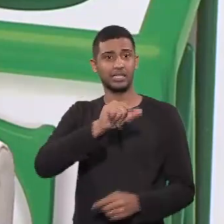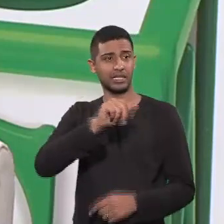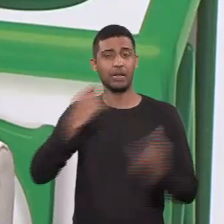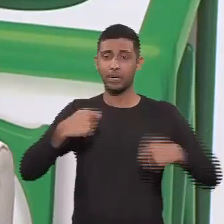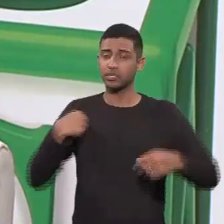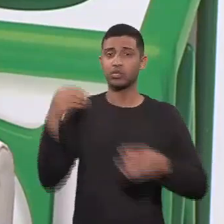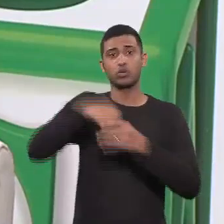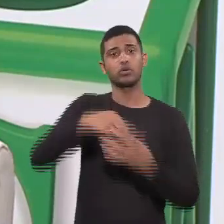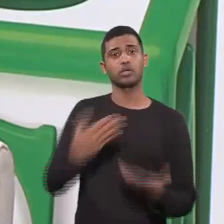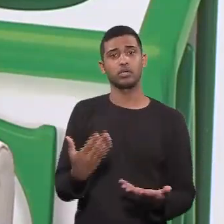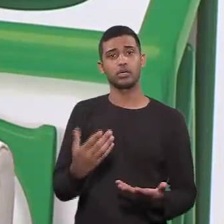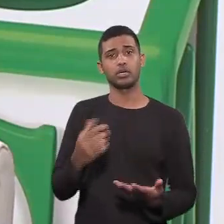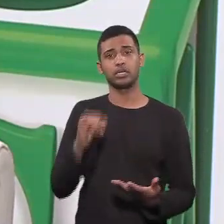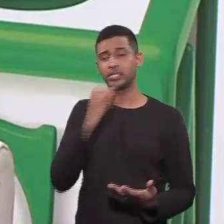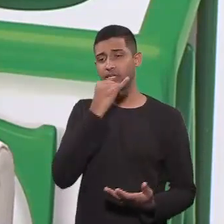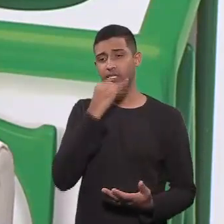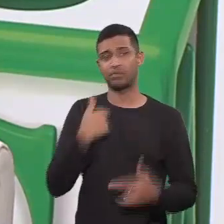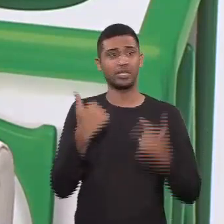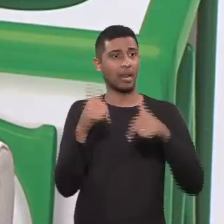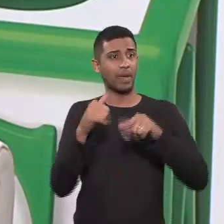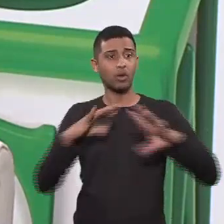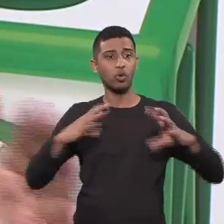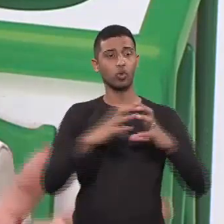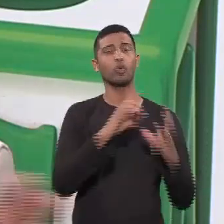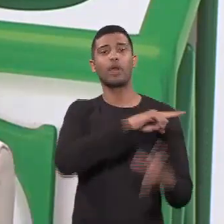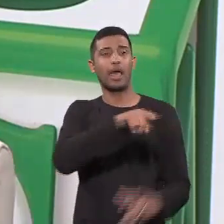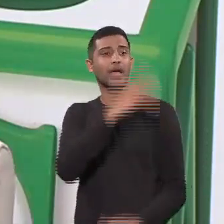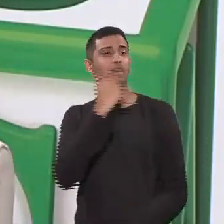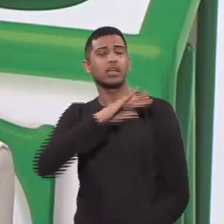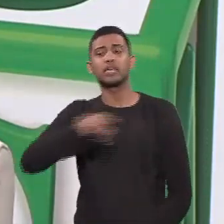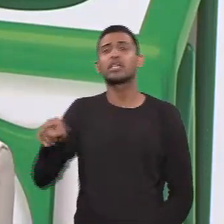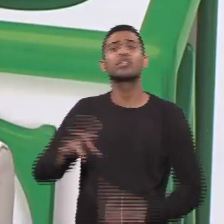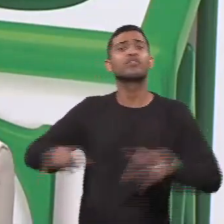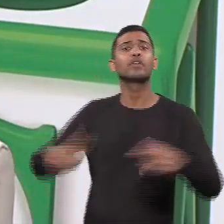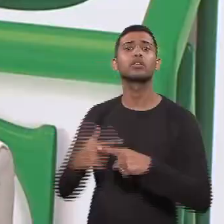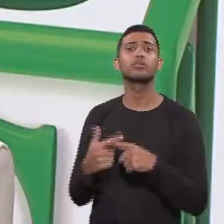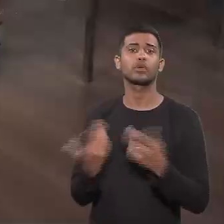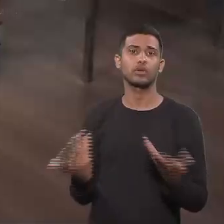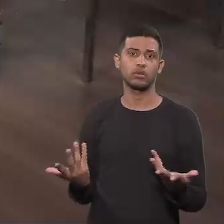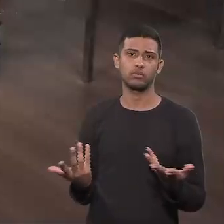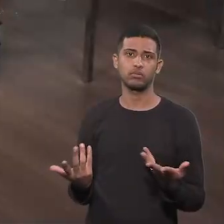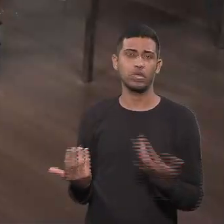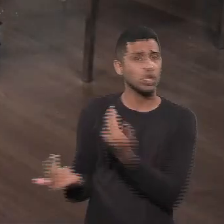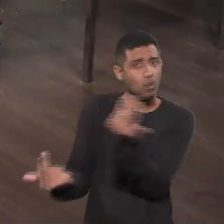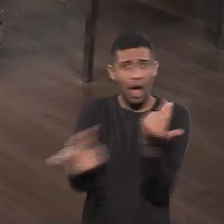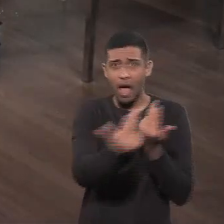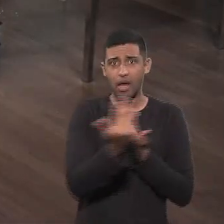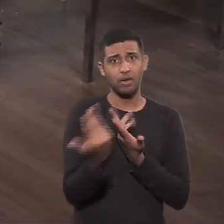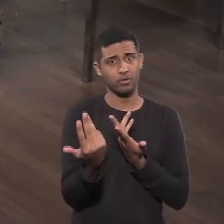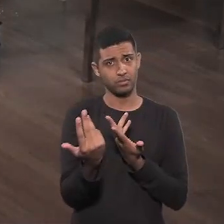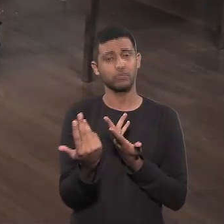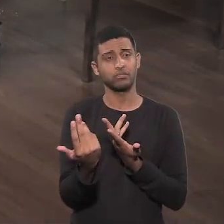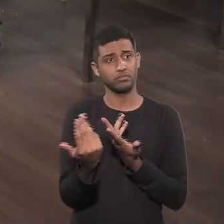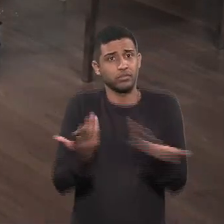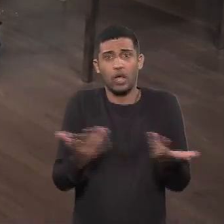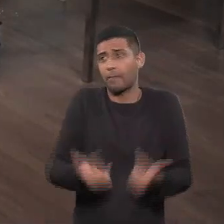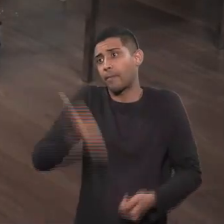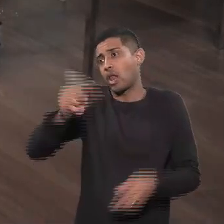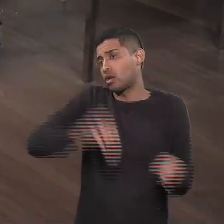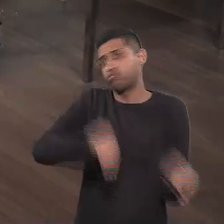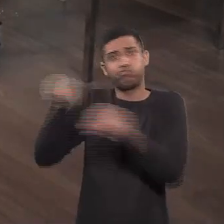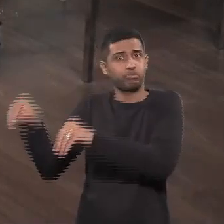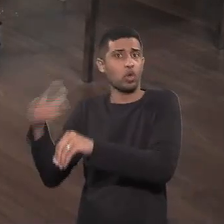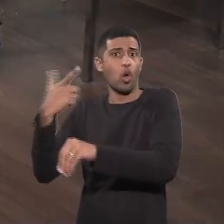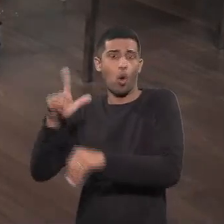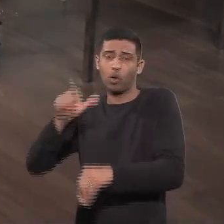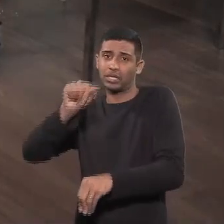que ser incluído. Se você está dando uma atividade para as crianças, por que para ele tem que ser diferente? Porque aí é a mesma coisa que está numa classe especial, ele está separado.